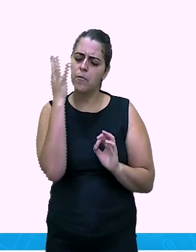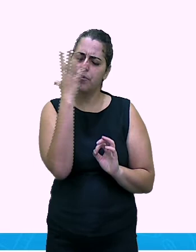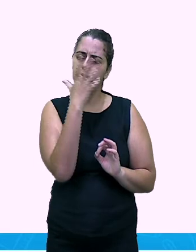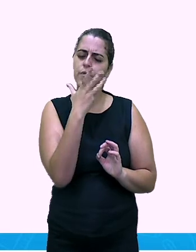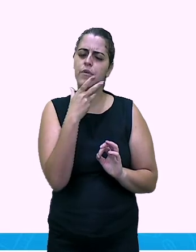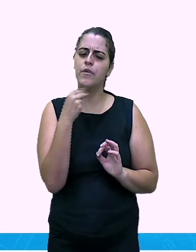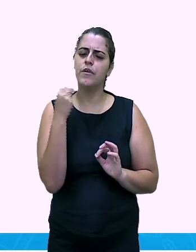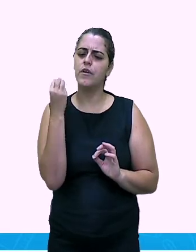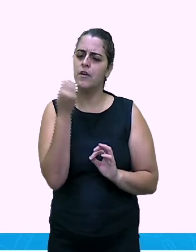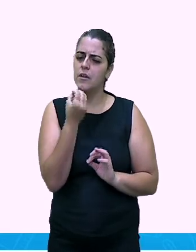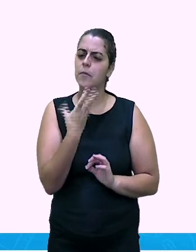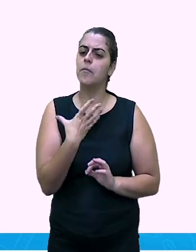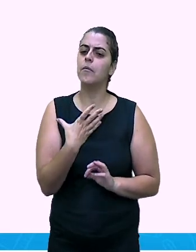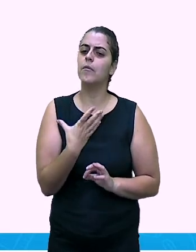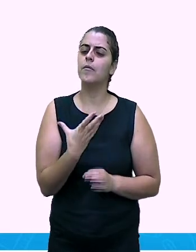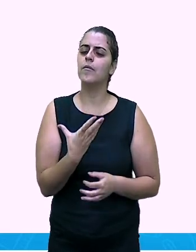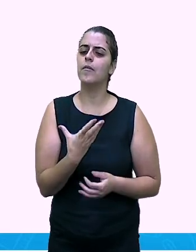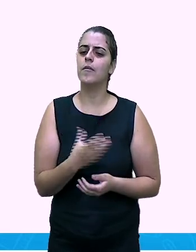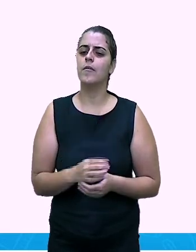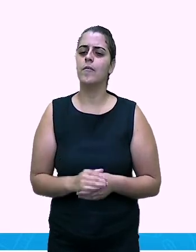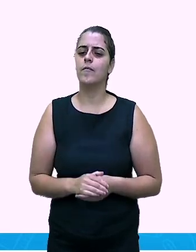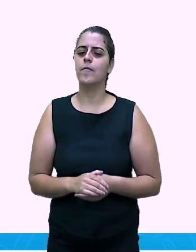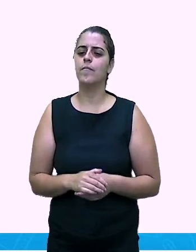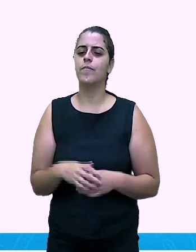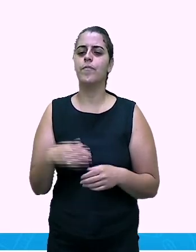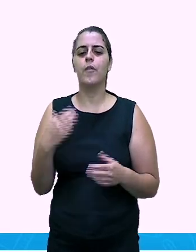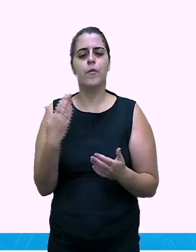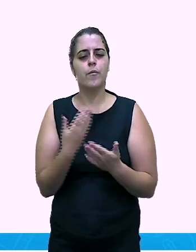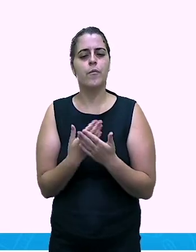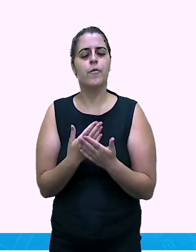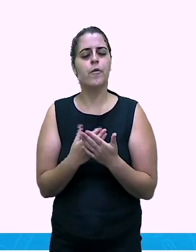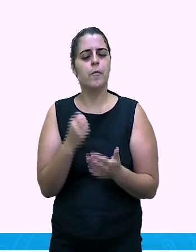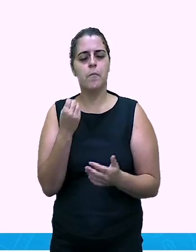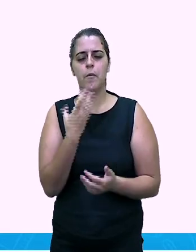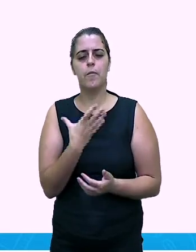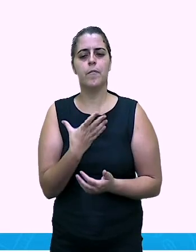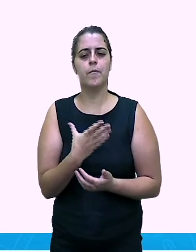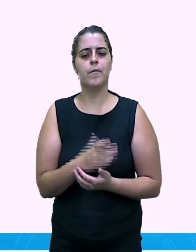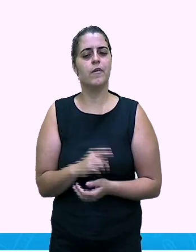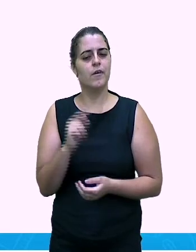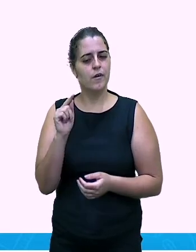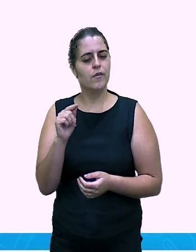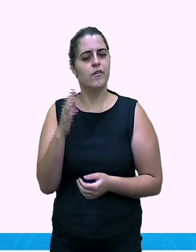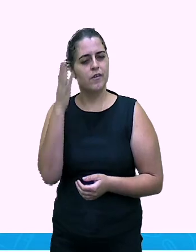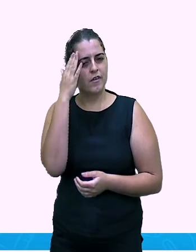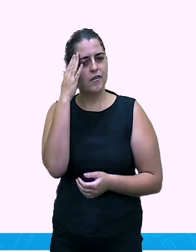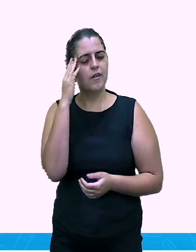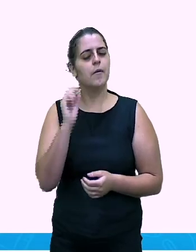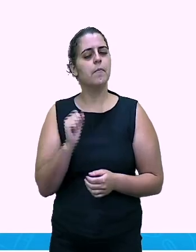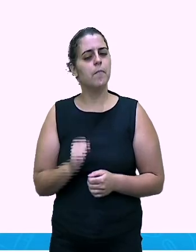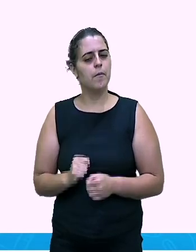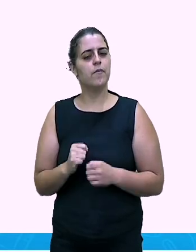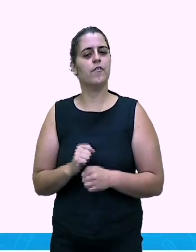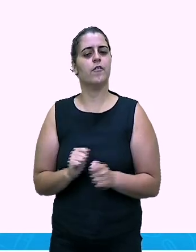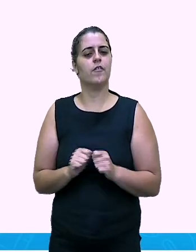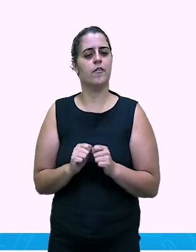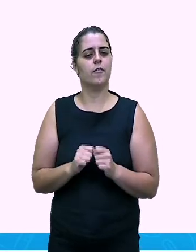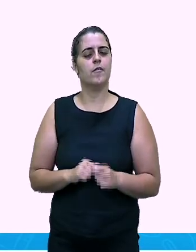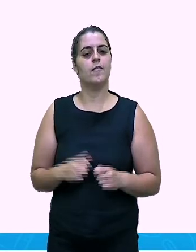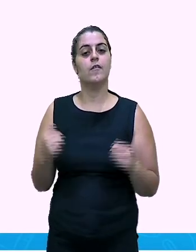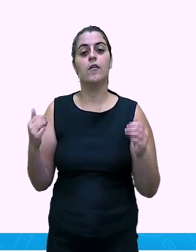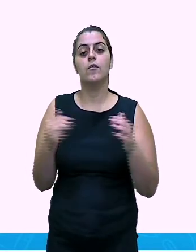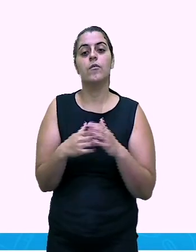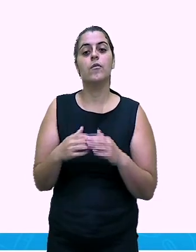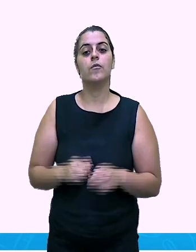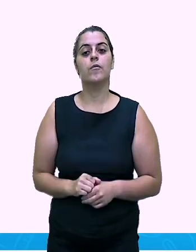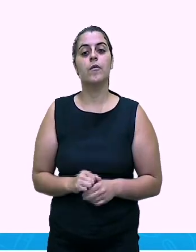de qualidade, um trabalho de excelência. E eu sei que você é capaz. Feito isso